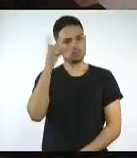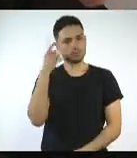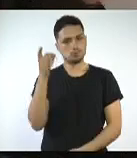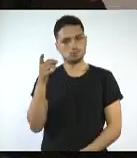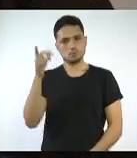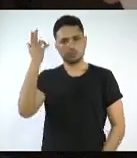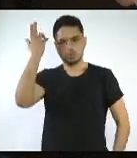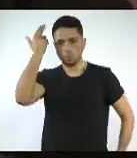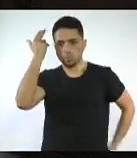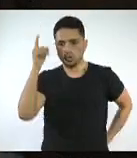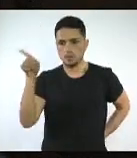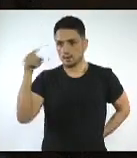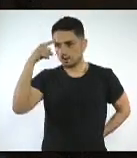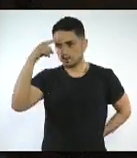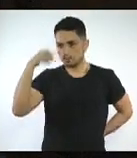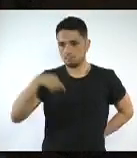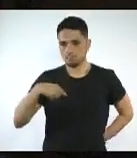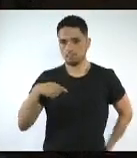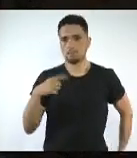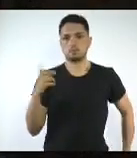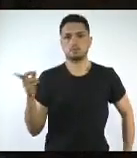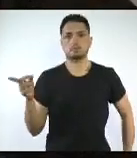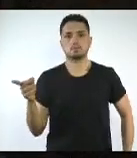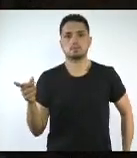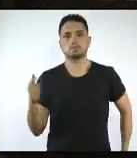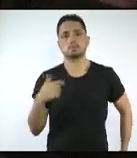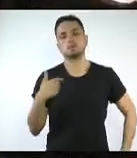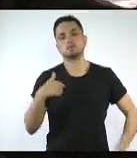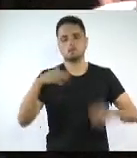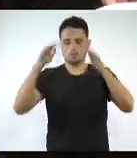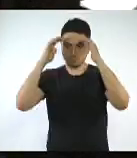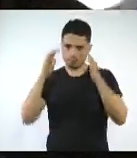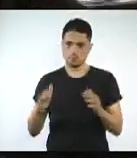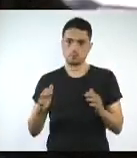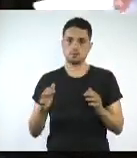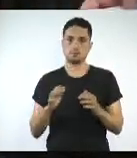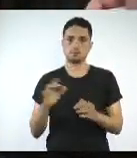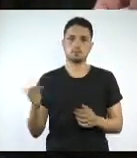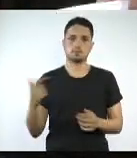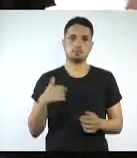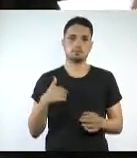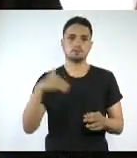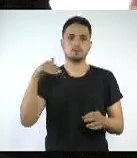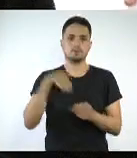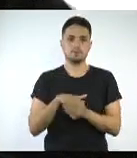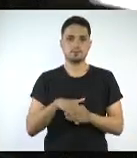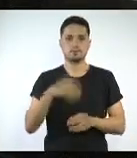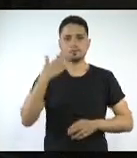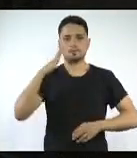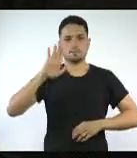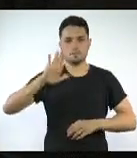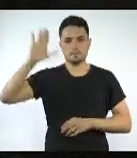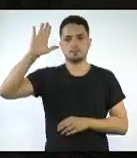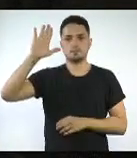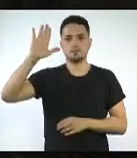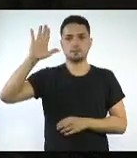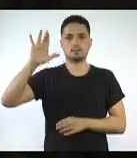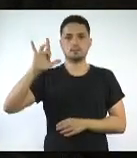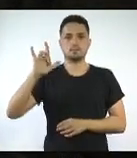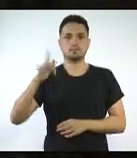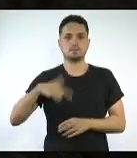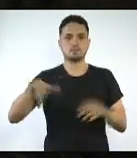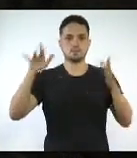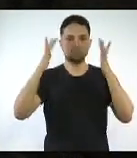me determinando, e eu vou cumprir, que vote favorável ao